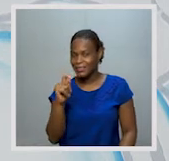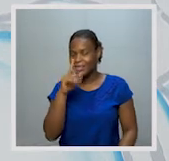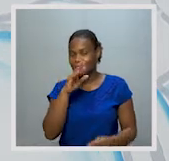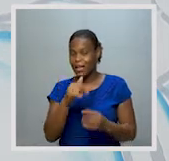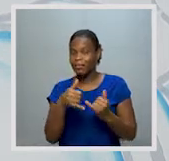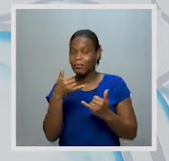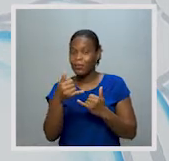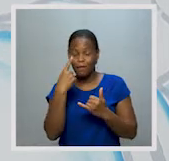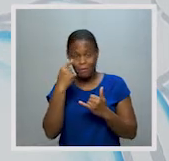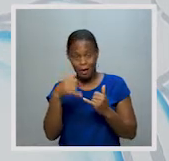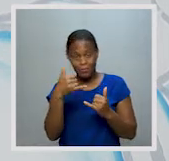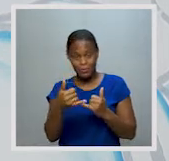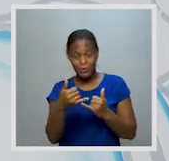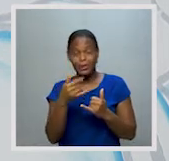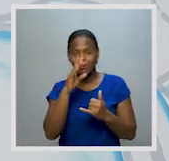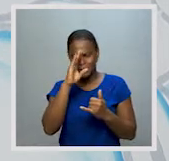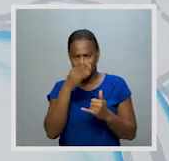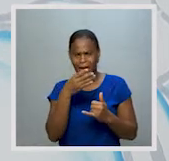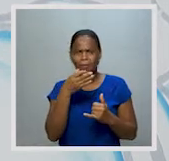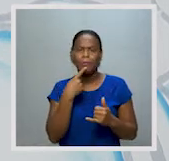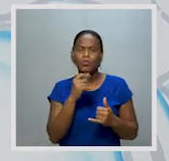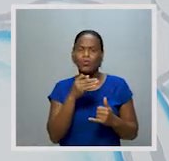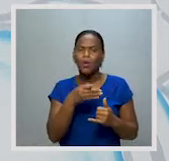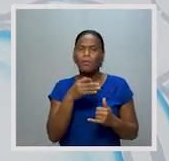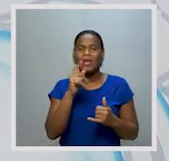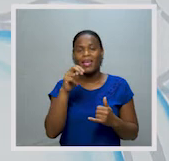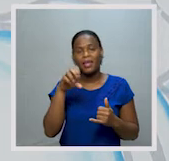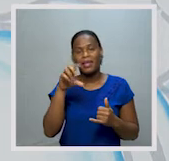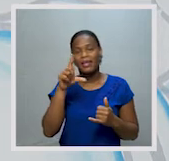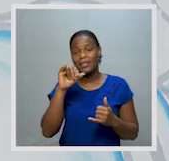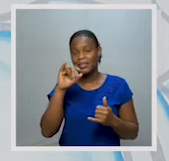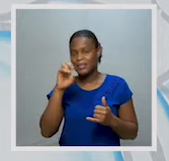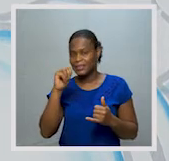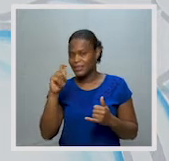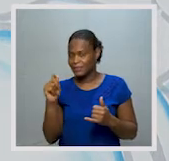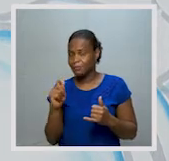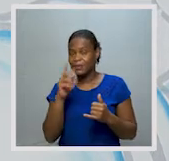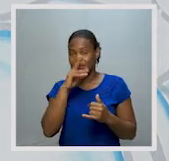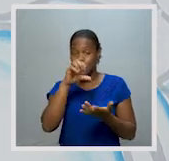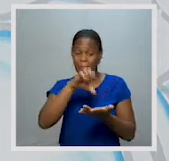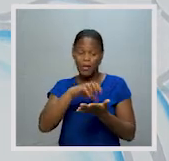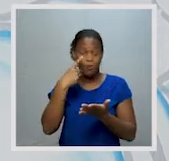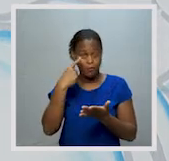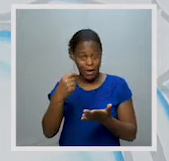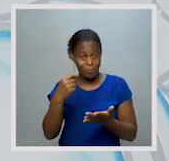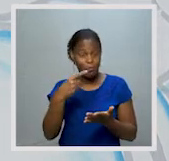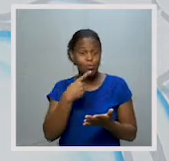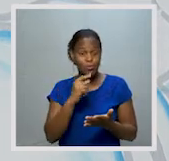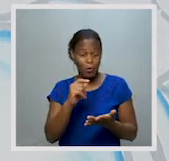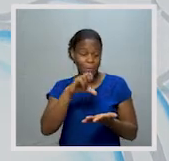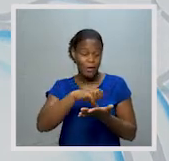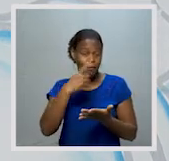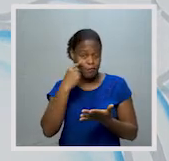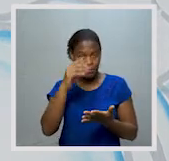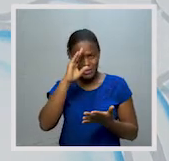vem depois do verbo, você já sabe que o caso é ênclise. Se um pronome vem no meio do verbo, você já